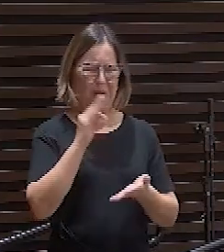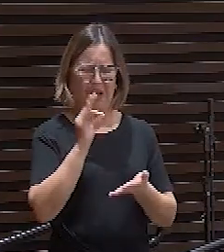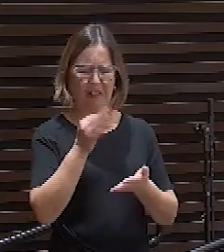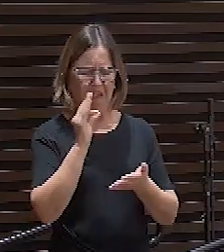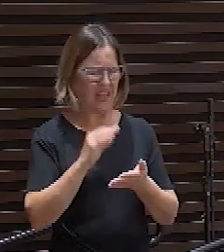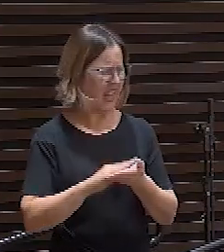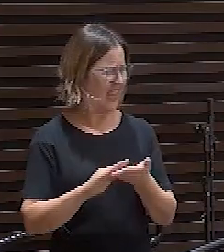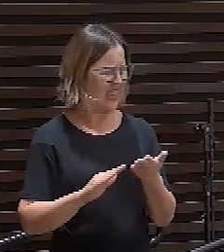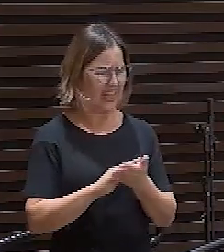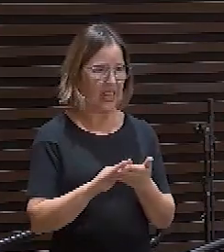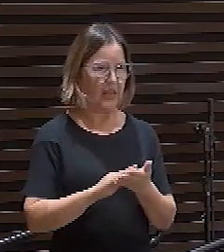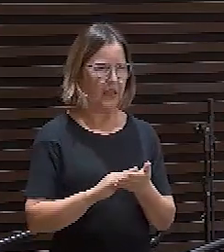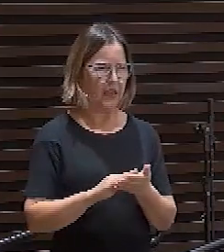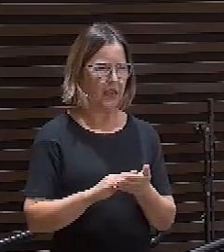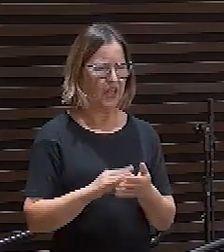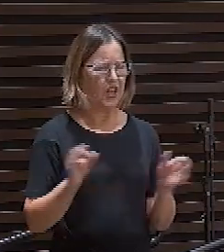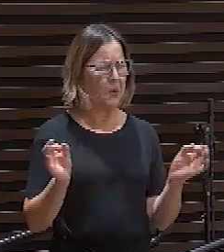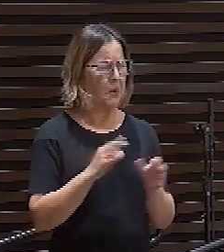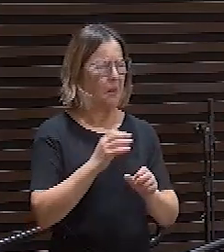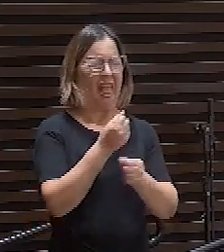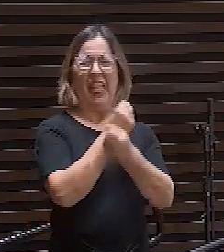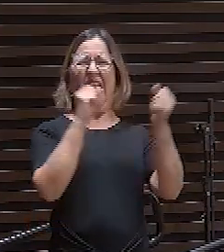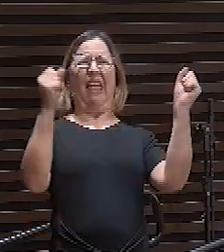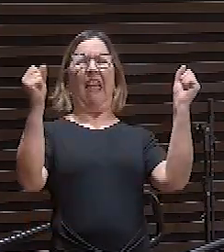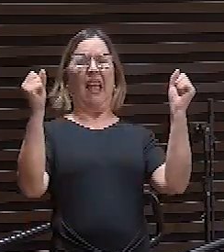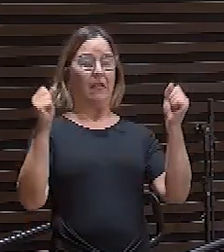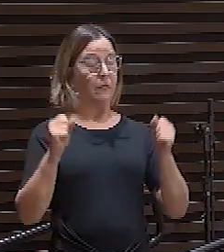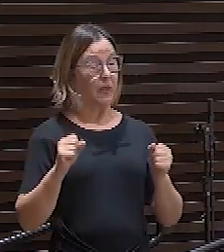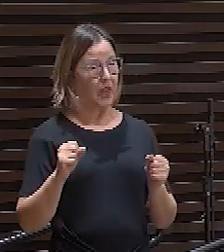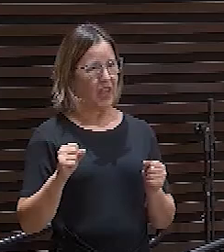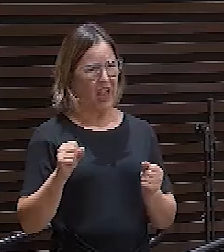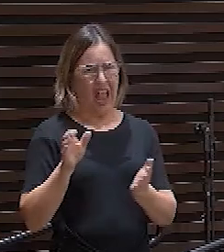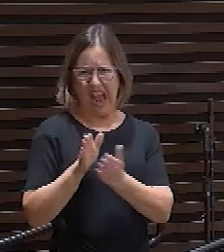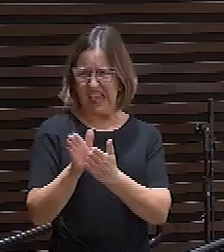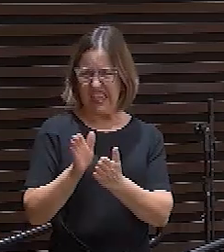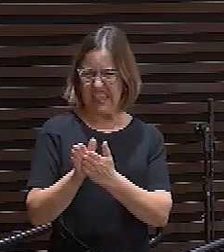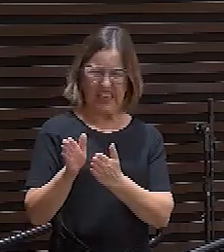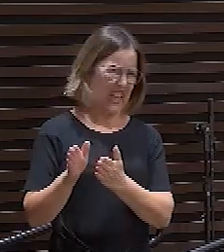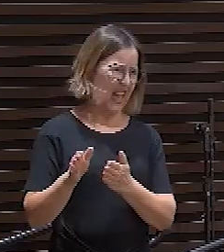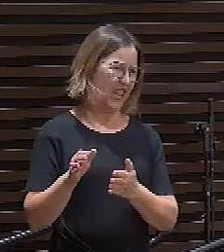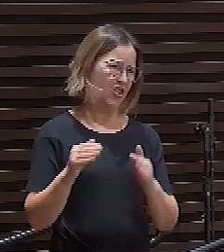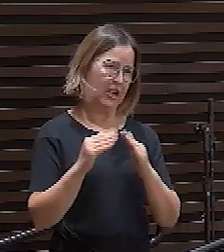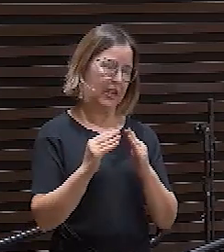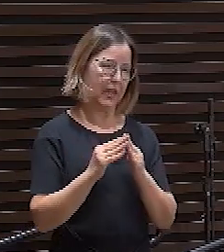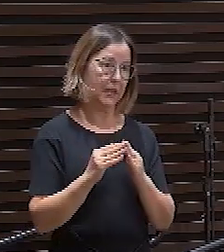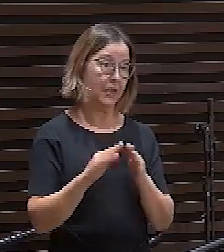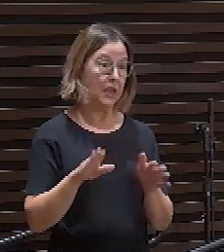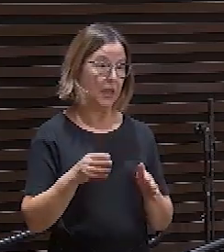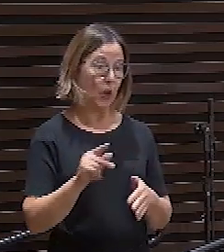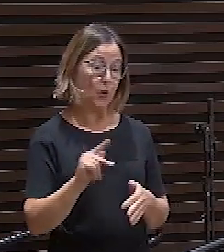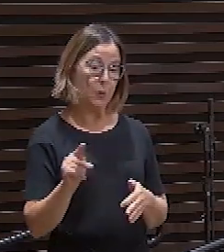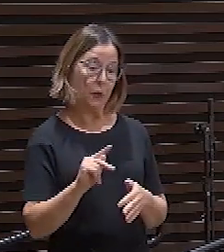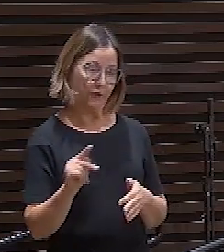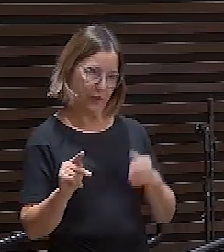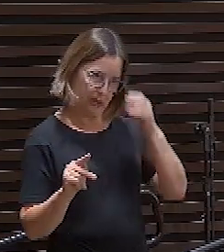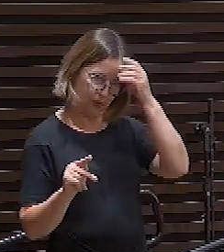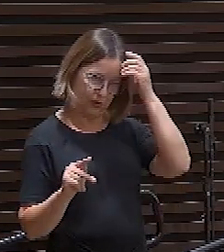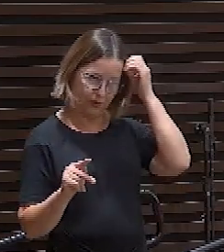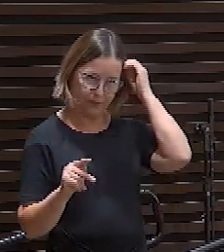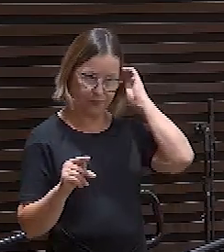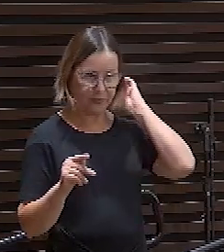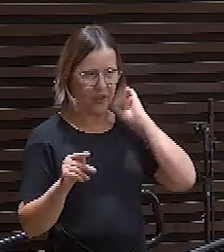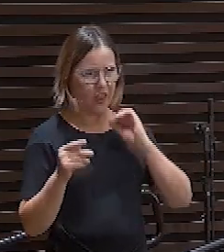totalmente rebeldes. Os professores foram no local de trabalho dos pais e filmaram